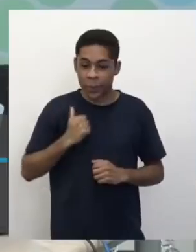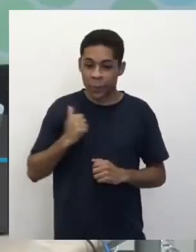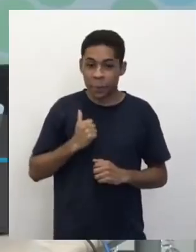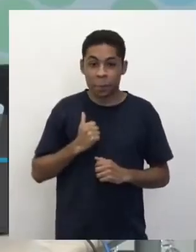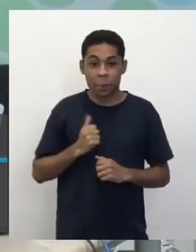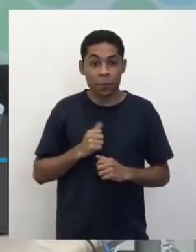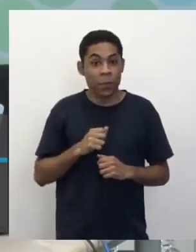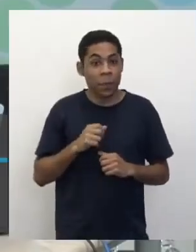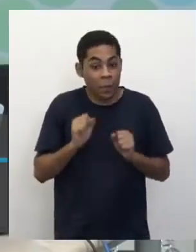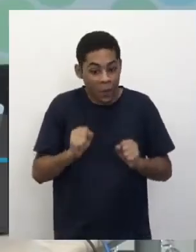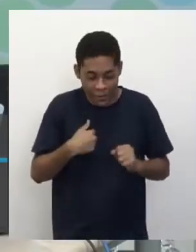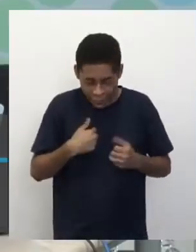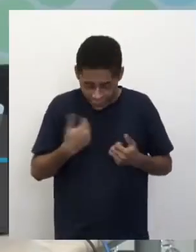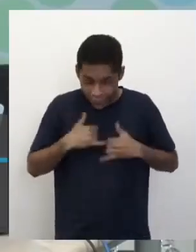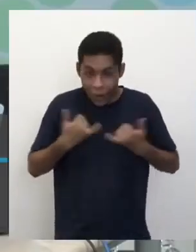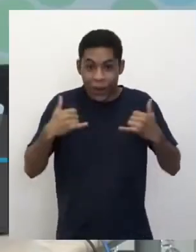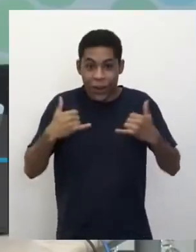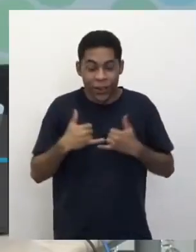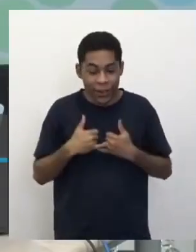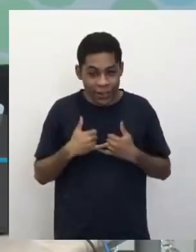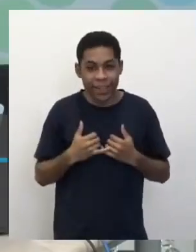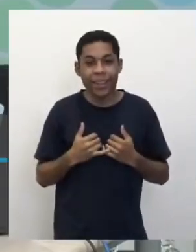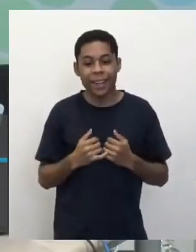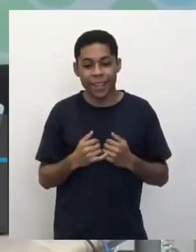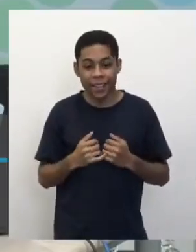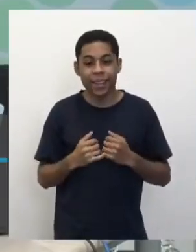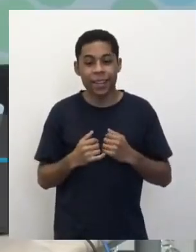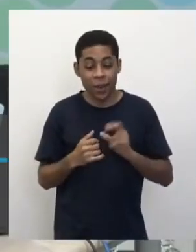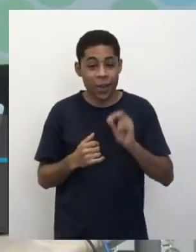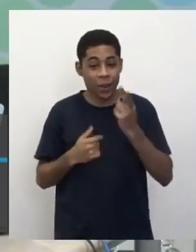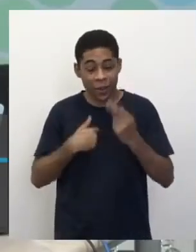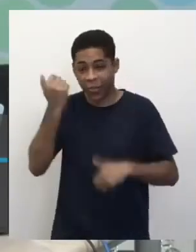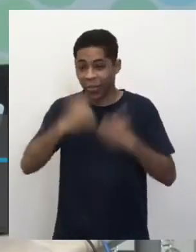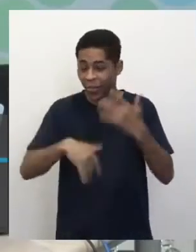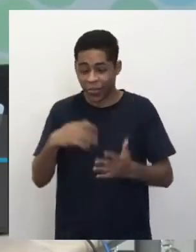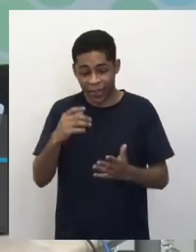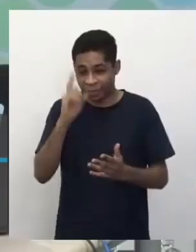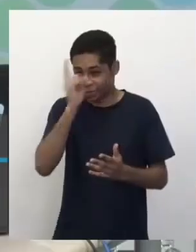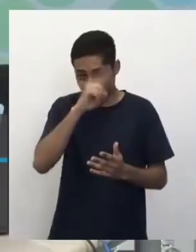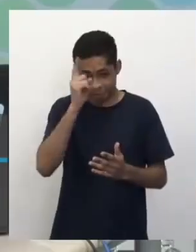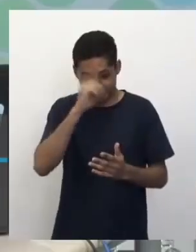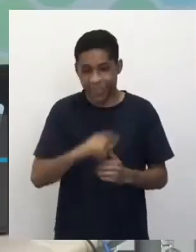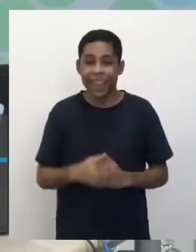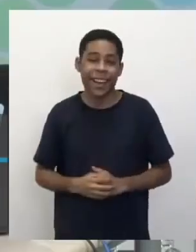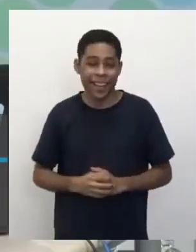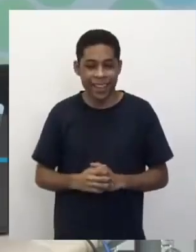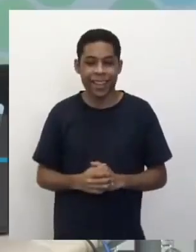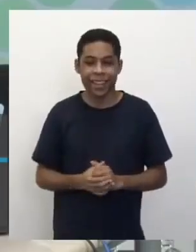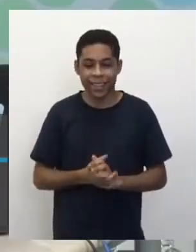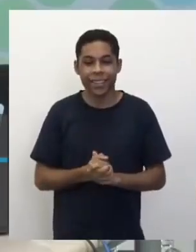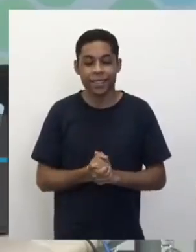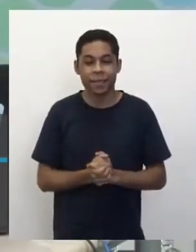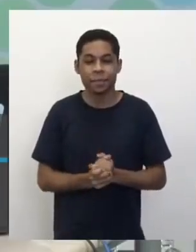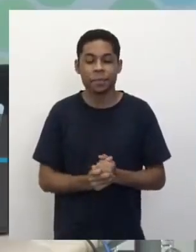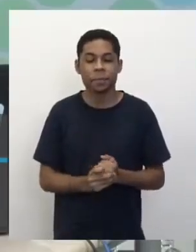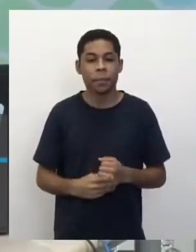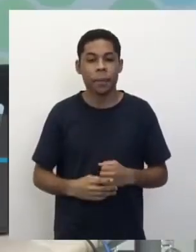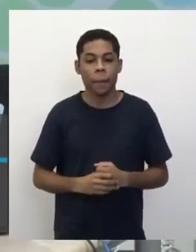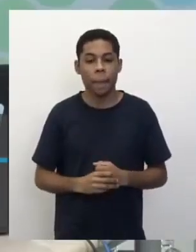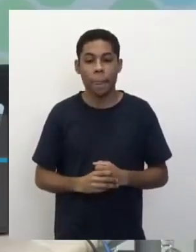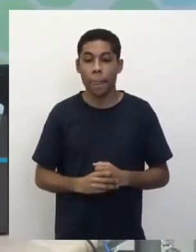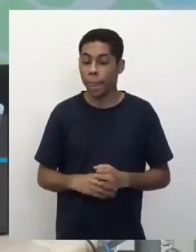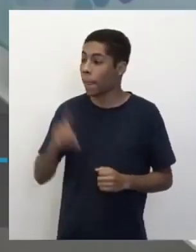um choque ou teria acarretado um curto-circuito. Vamos lá? E, Dani, o